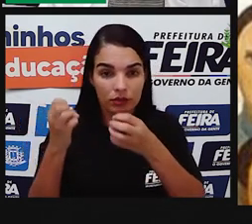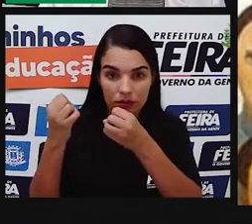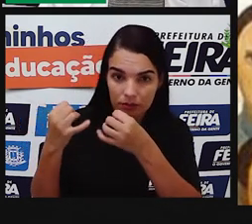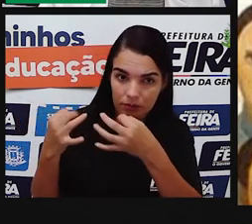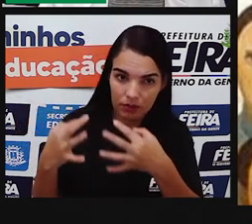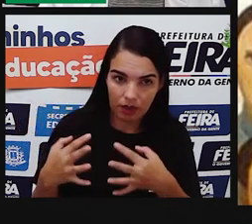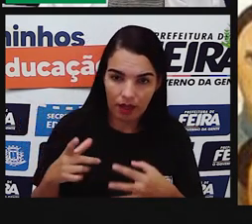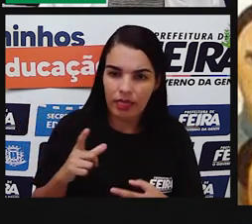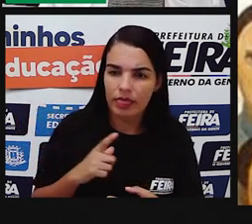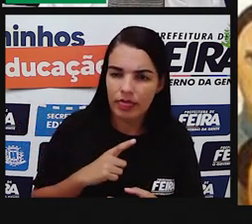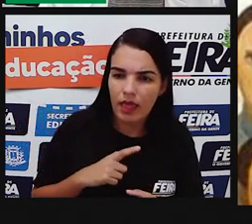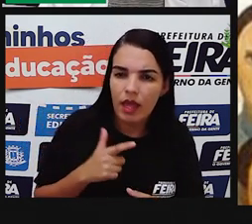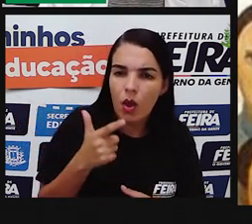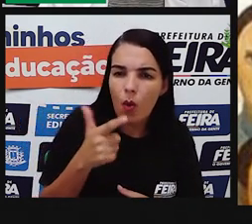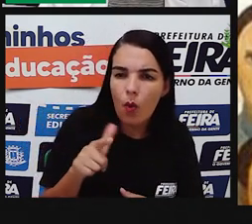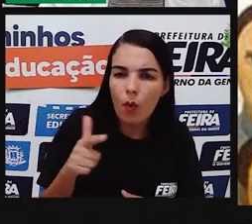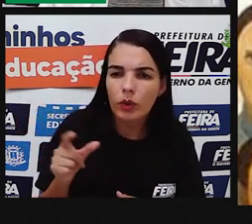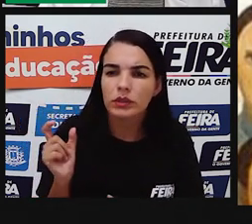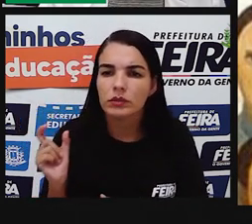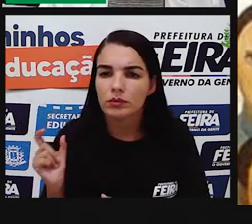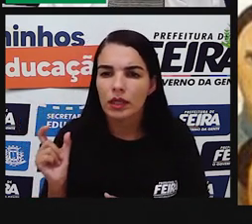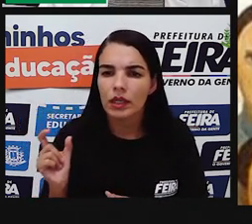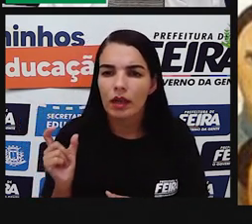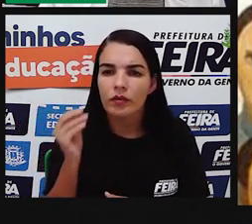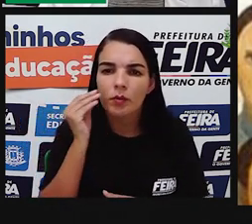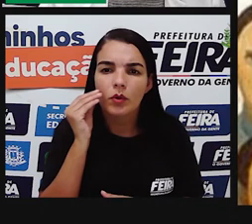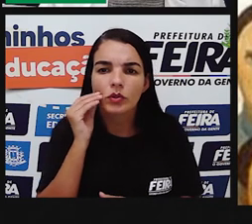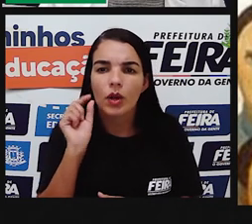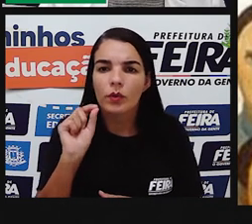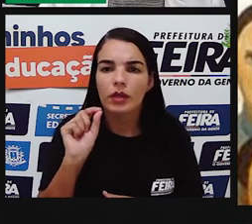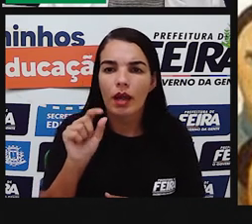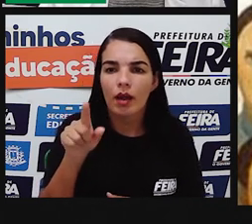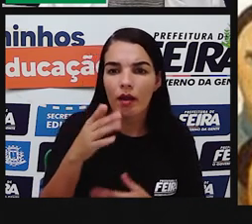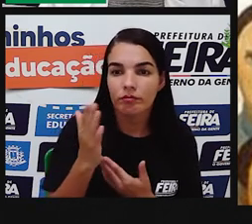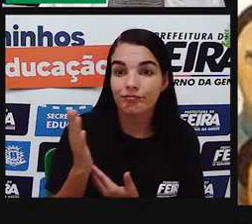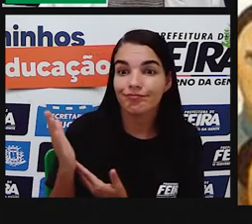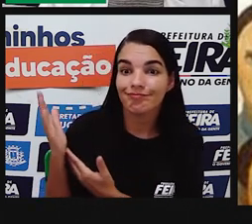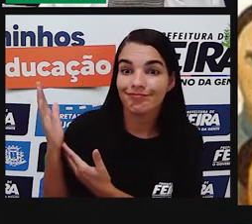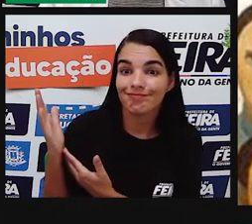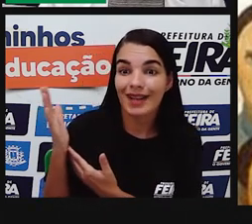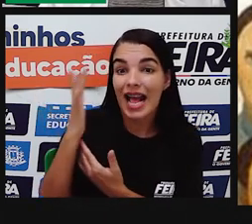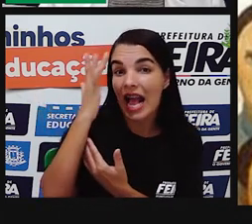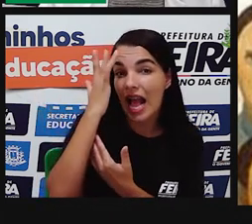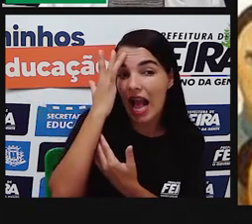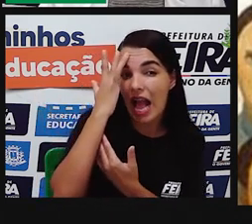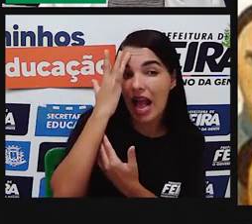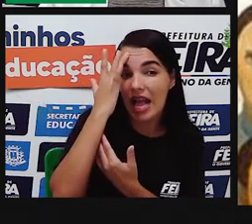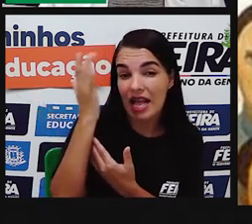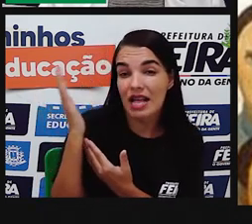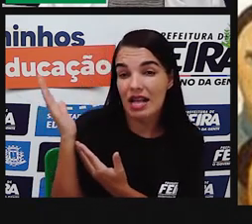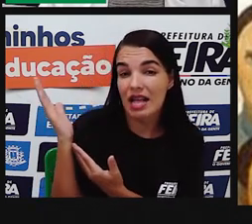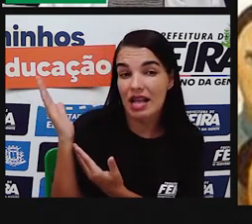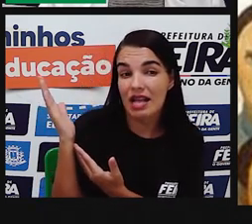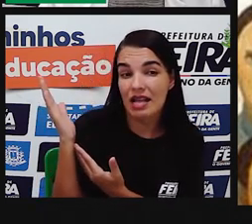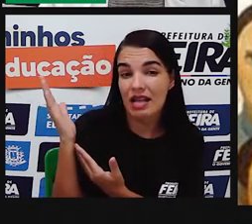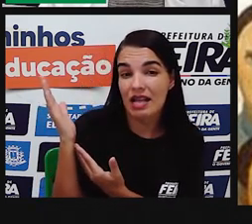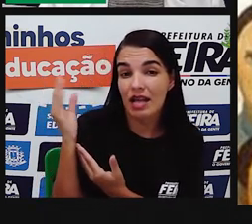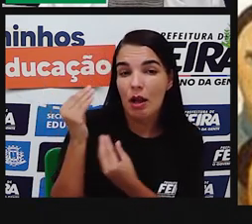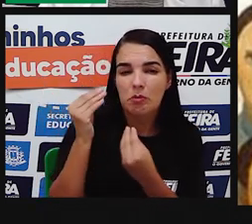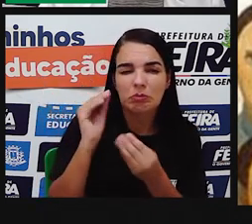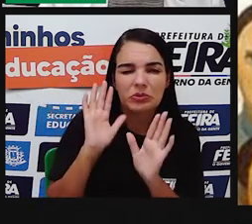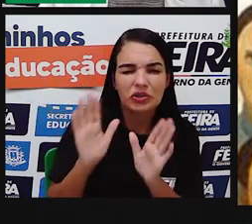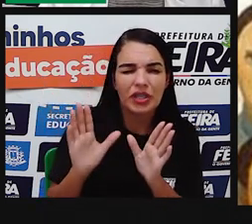aparecem outras expressões que denotam racismo, preconceito, que estão